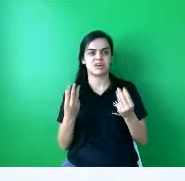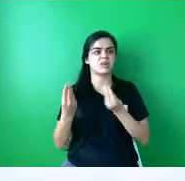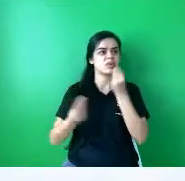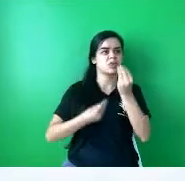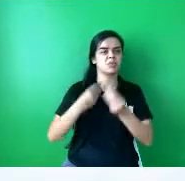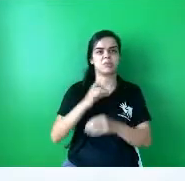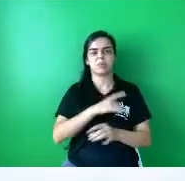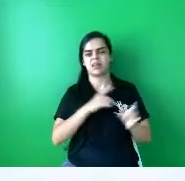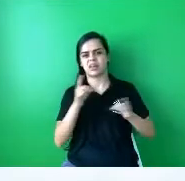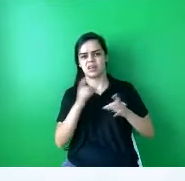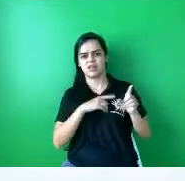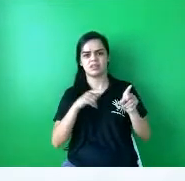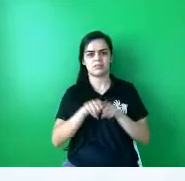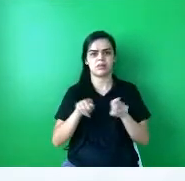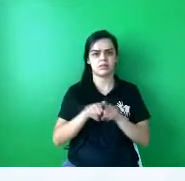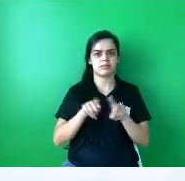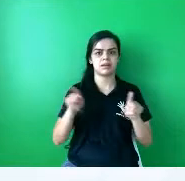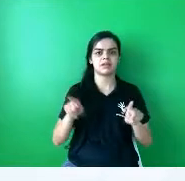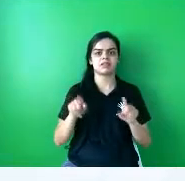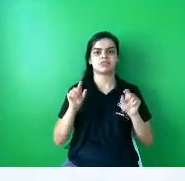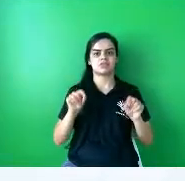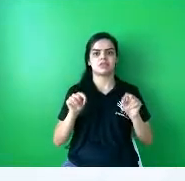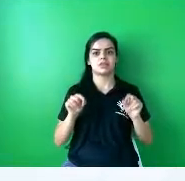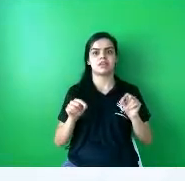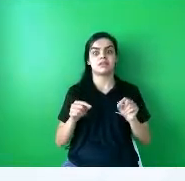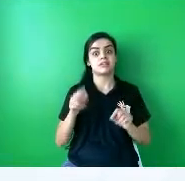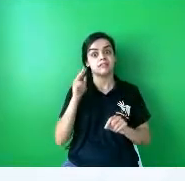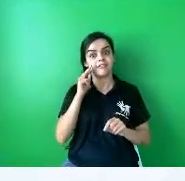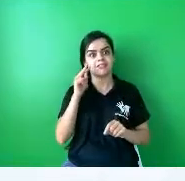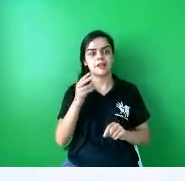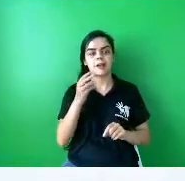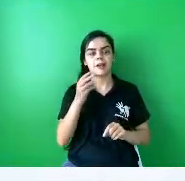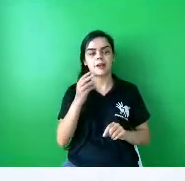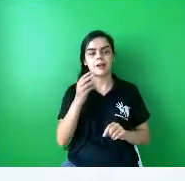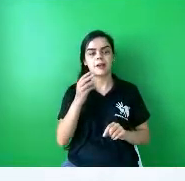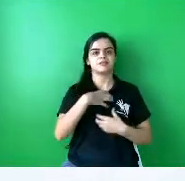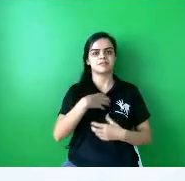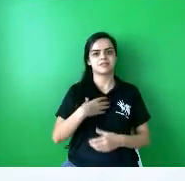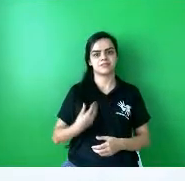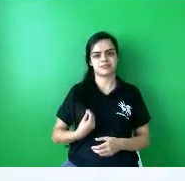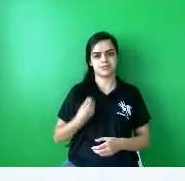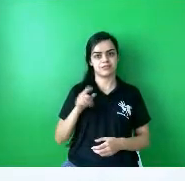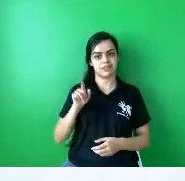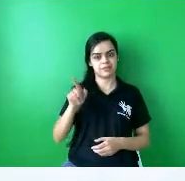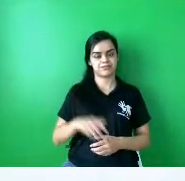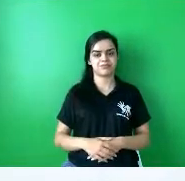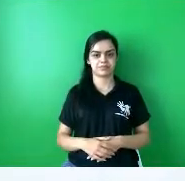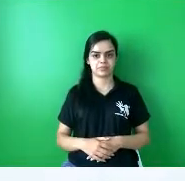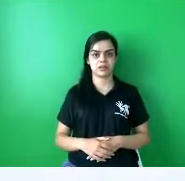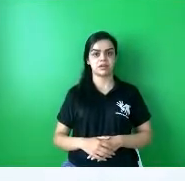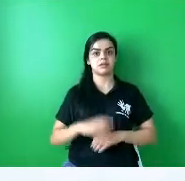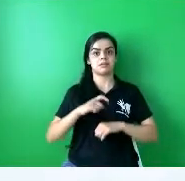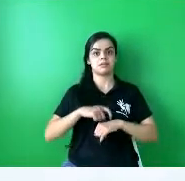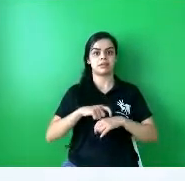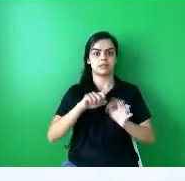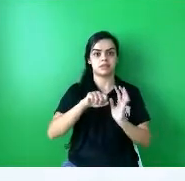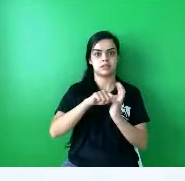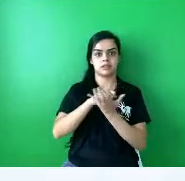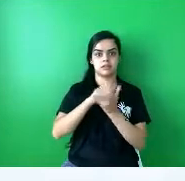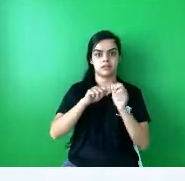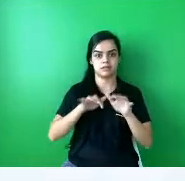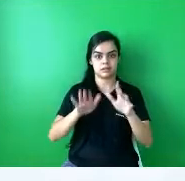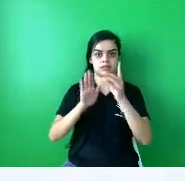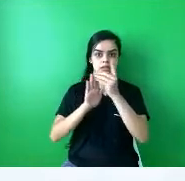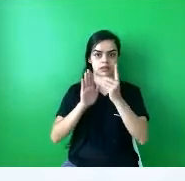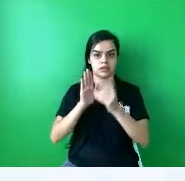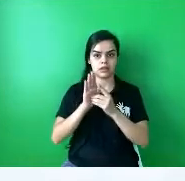fica com medo, mas a gente sempre vende o quanto é bom estar lá. E no meio dessa pandemia, a gente teve aí, com a situação dos